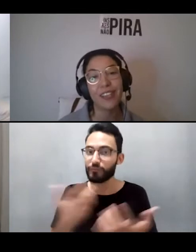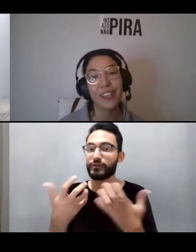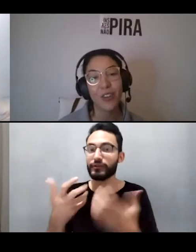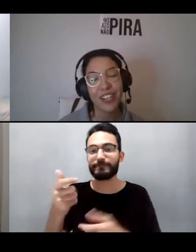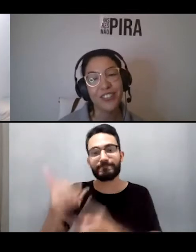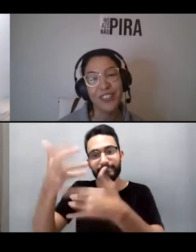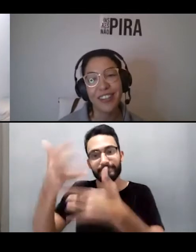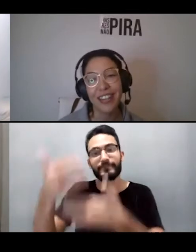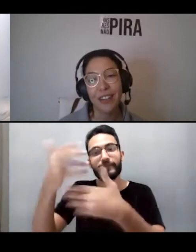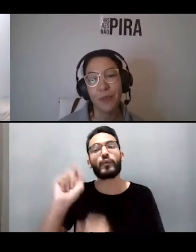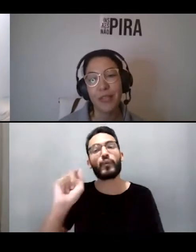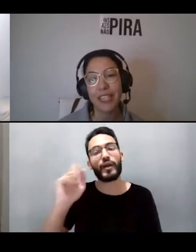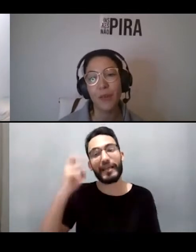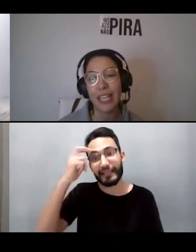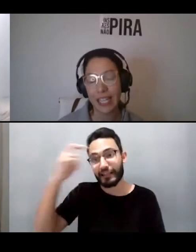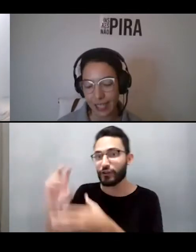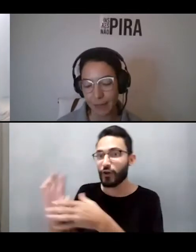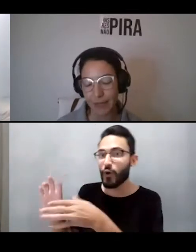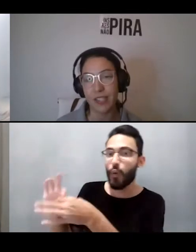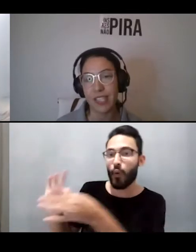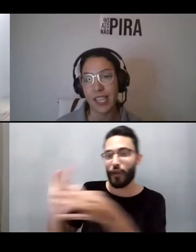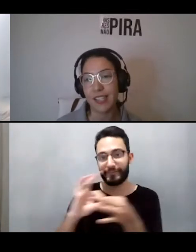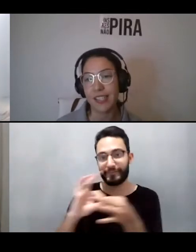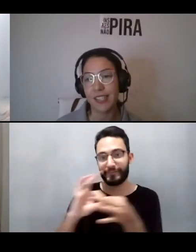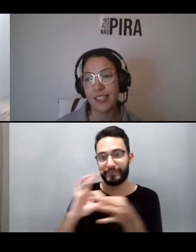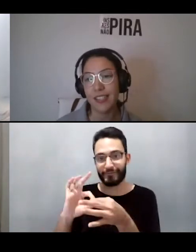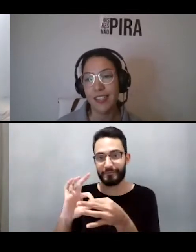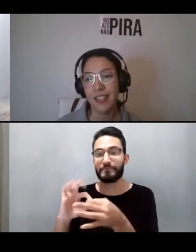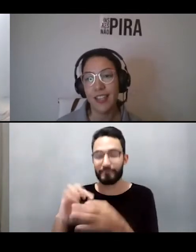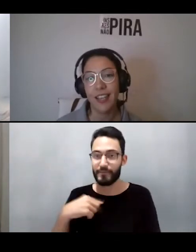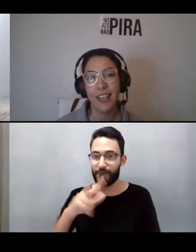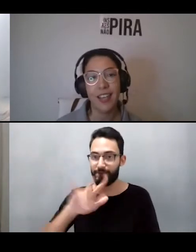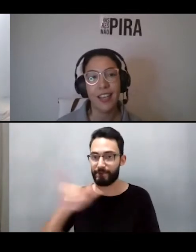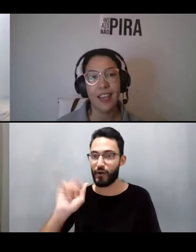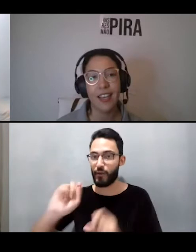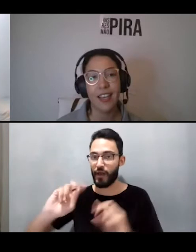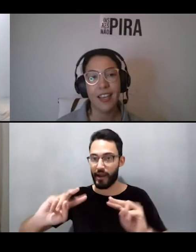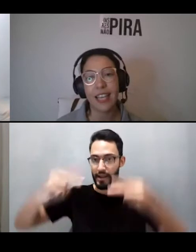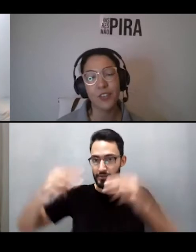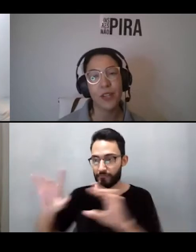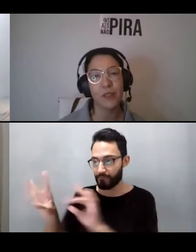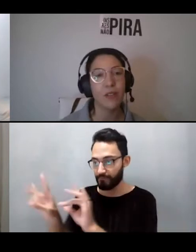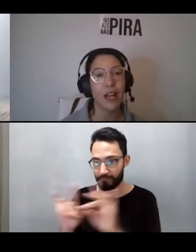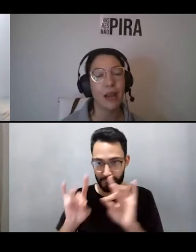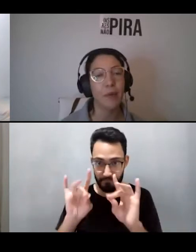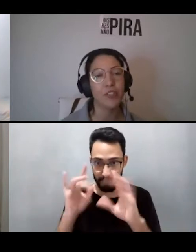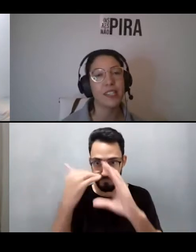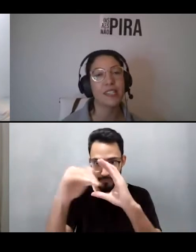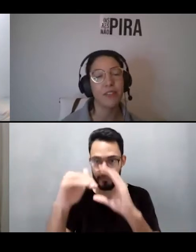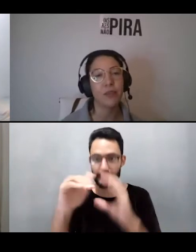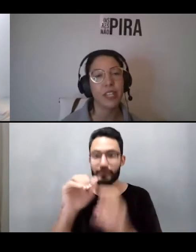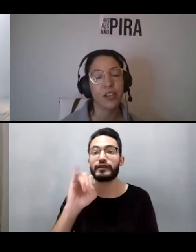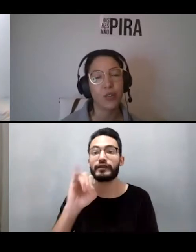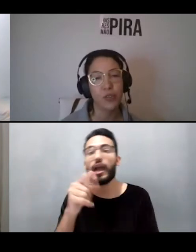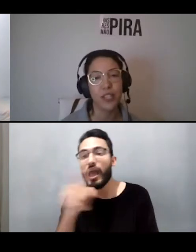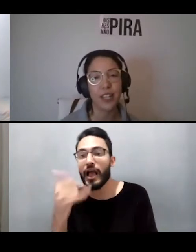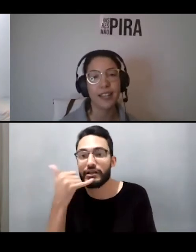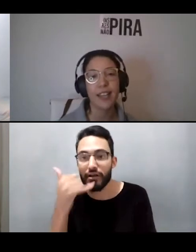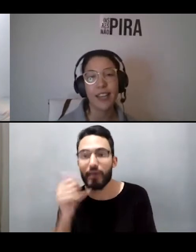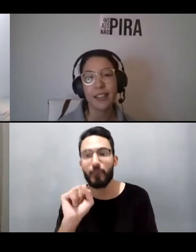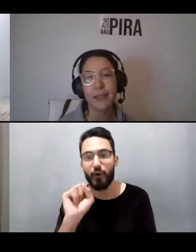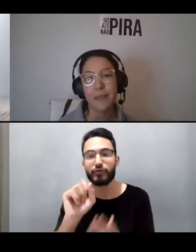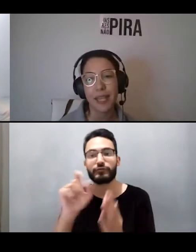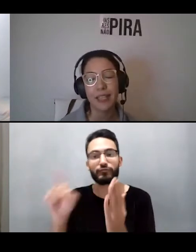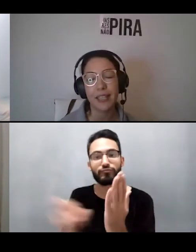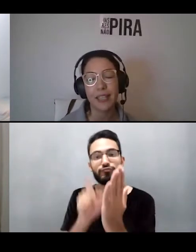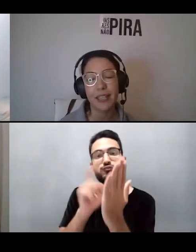inteligência coletiva, né? Eu vou mandar um link aqui para vocês. Até quem tiver no celular pode acessar via o QR Code que está aí